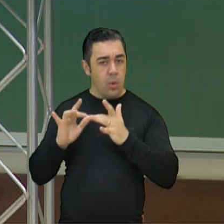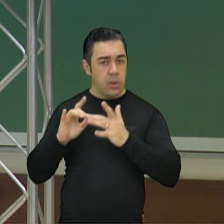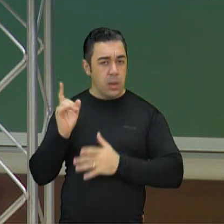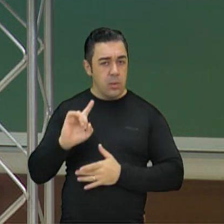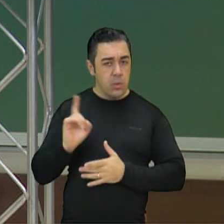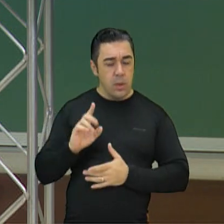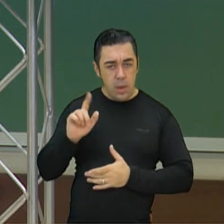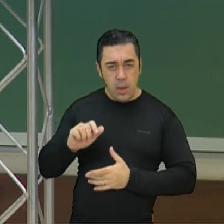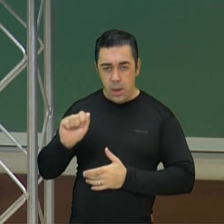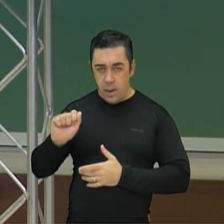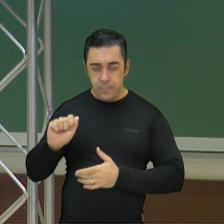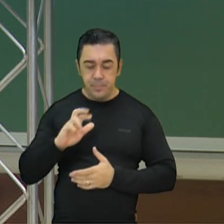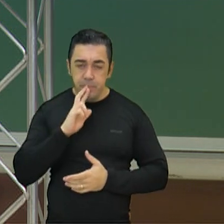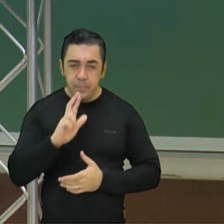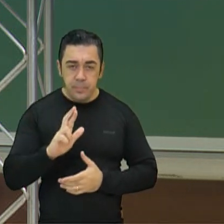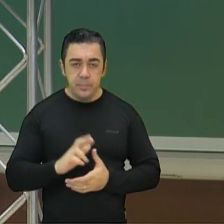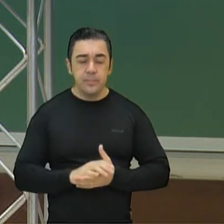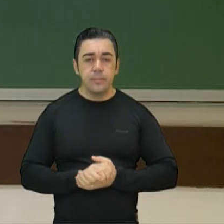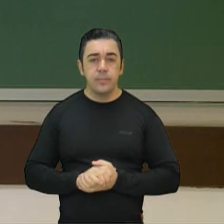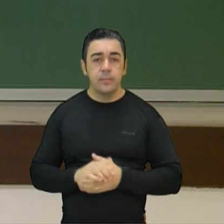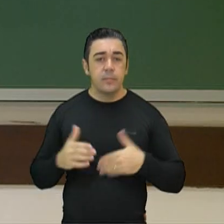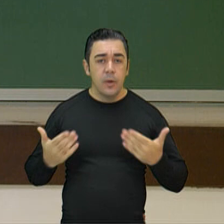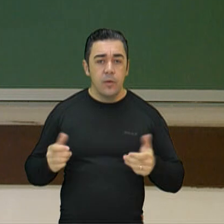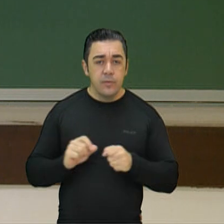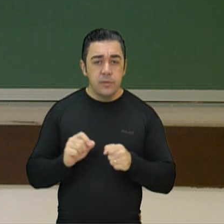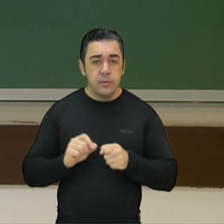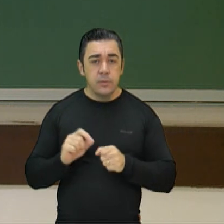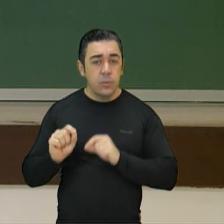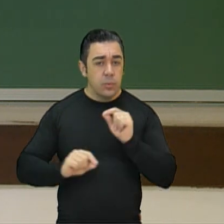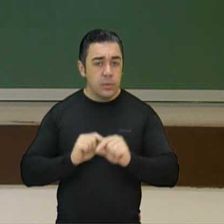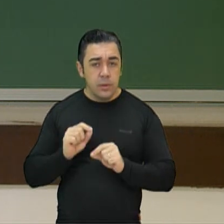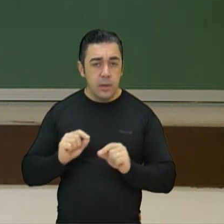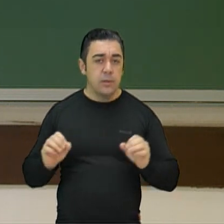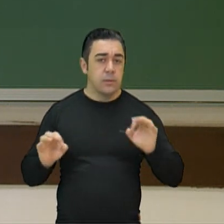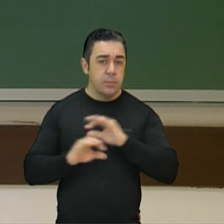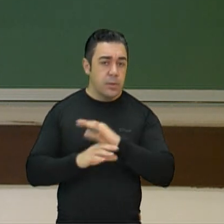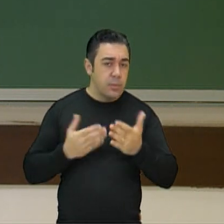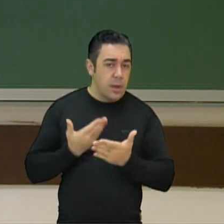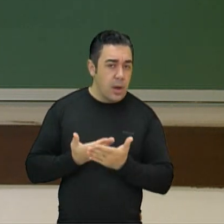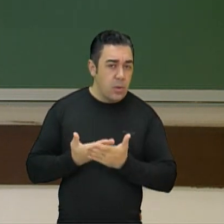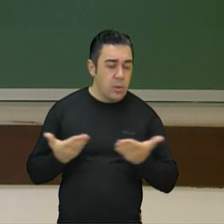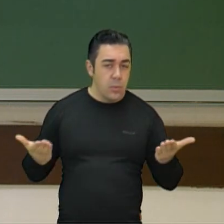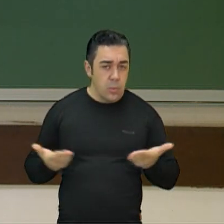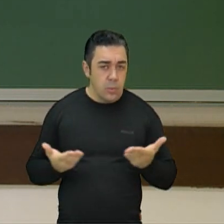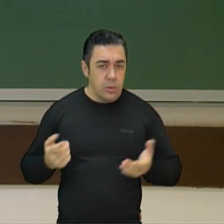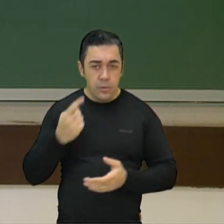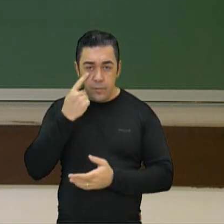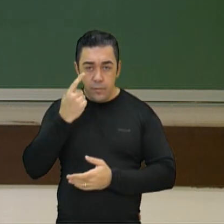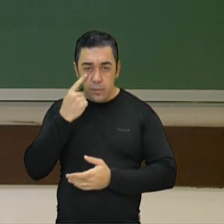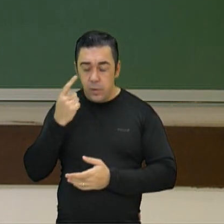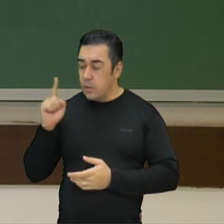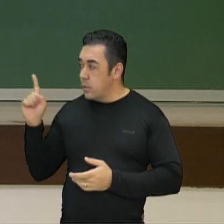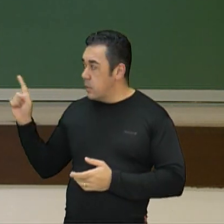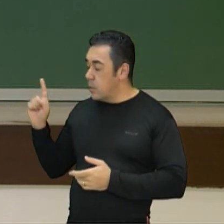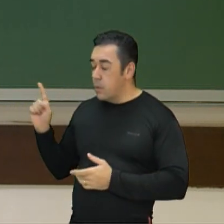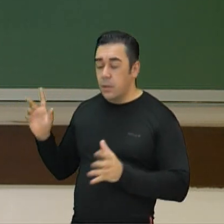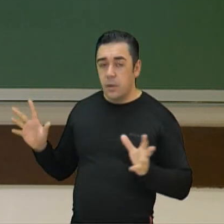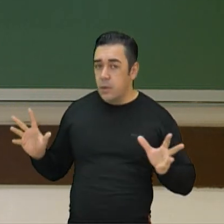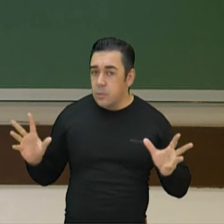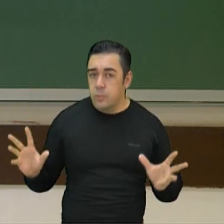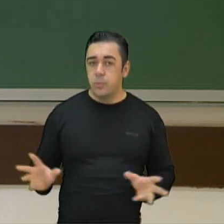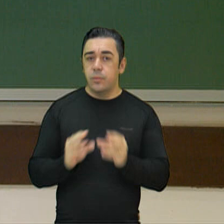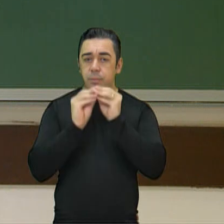certa é a A. Feito isso, então, pessoal, nós encerramos a nossa aula de hoje. Vamos fazer uma